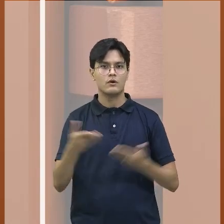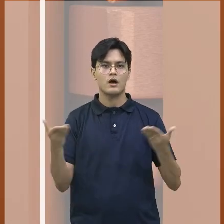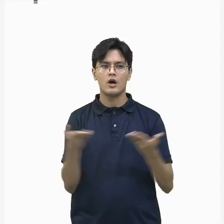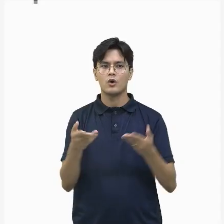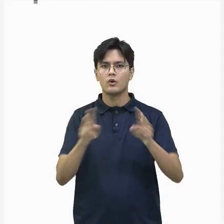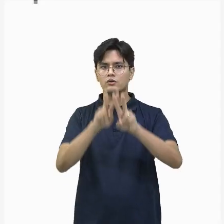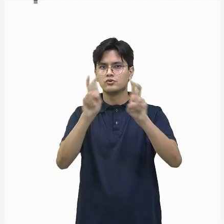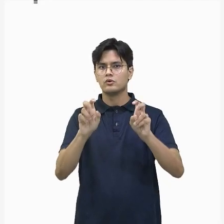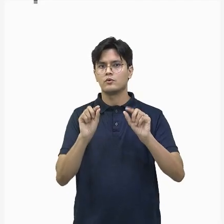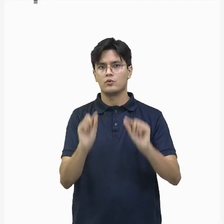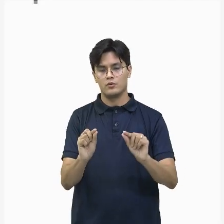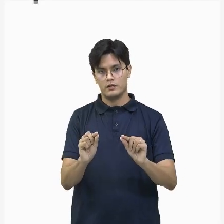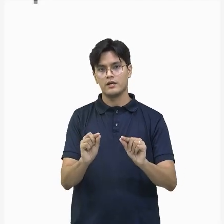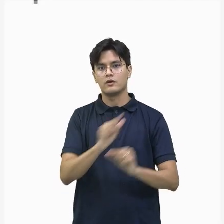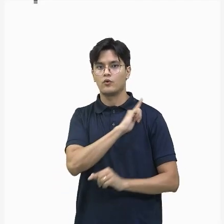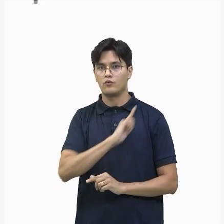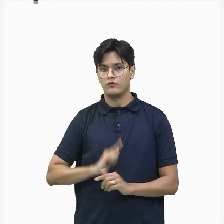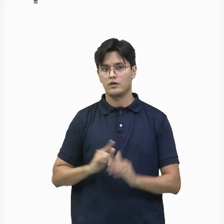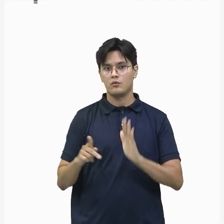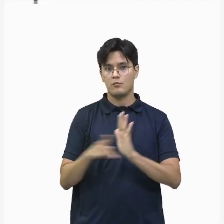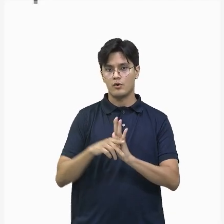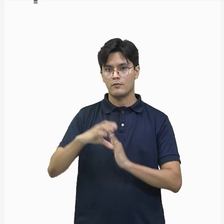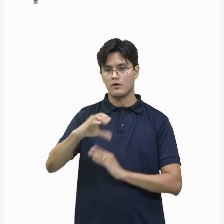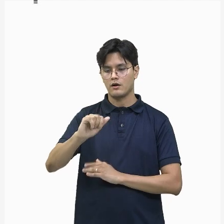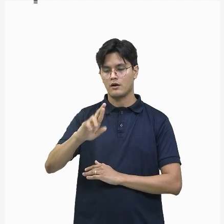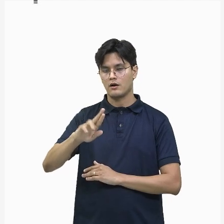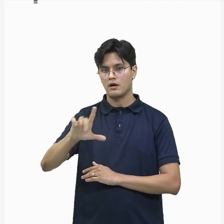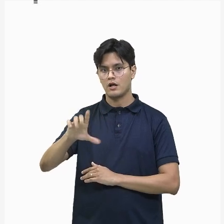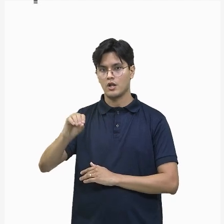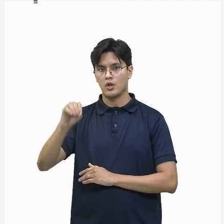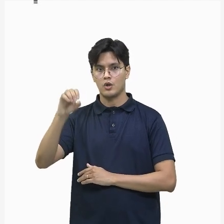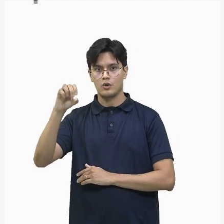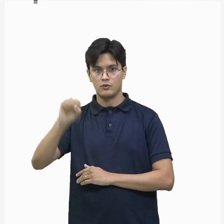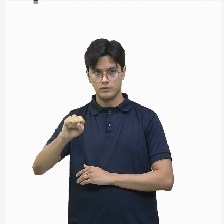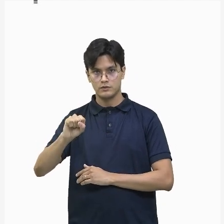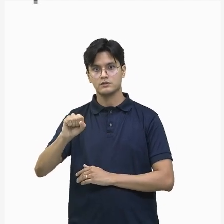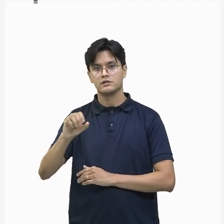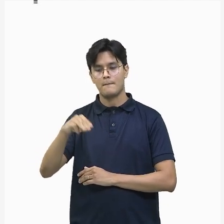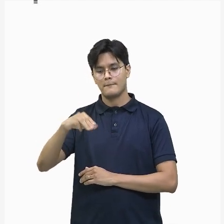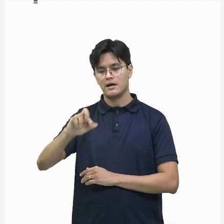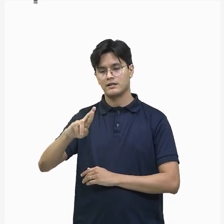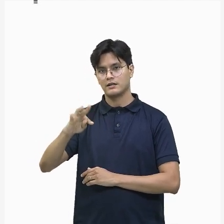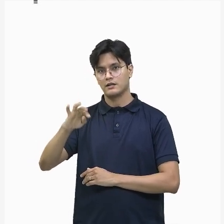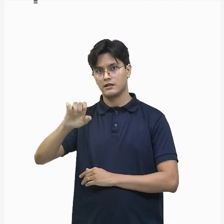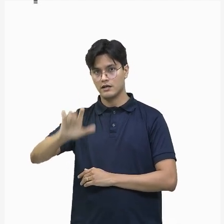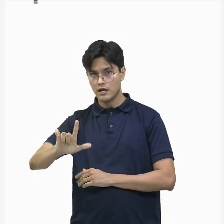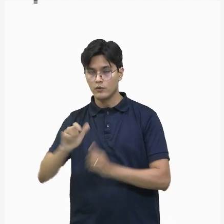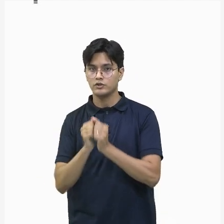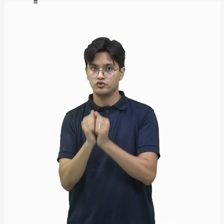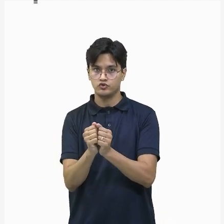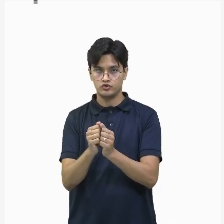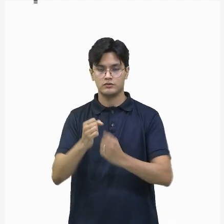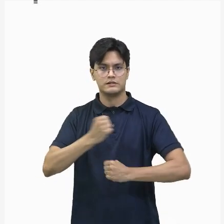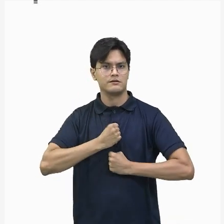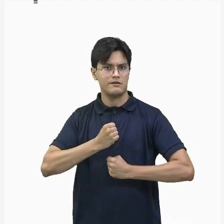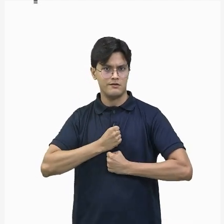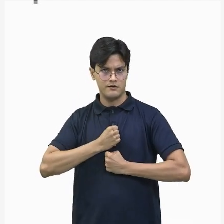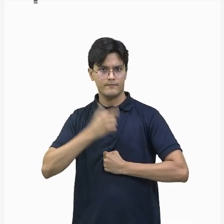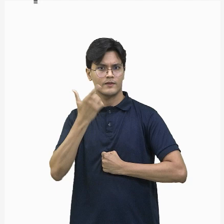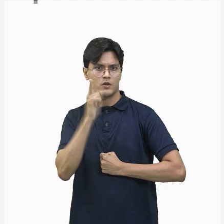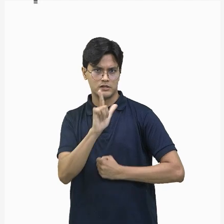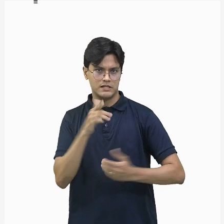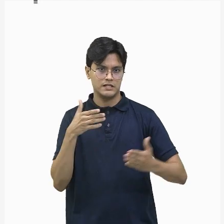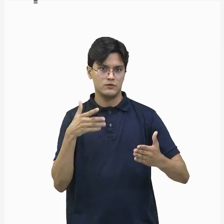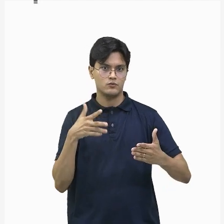sobre o governo do Carlos Martel. Carlos Martel, juntamente então com seus guerreiros, conseguiu barrar o avanço